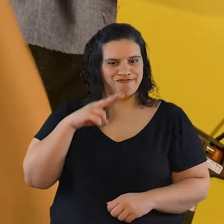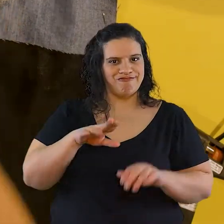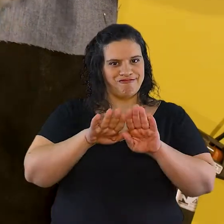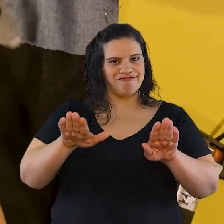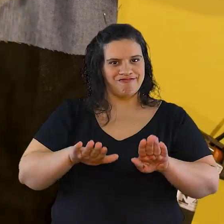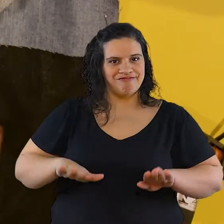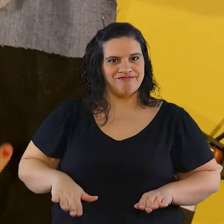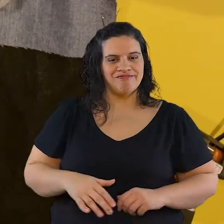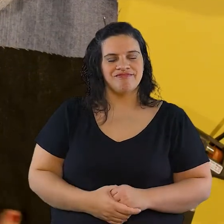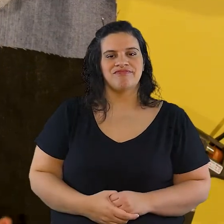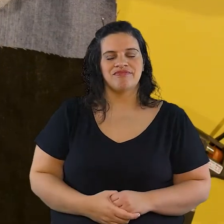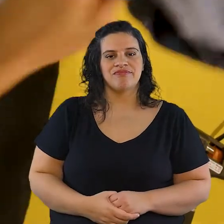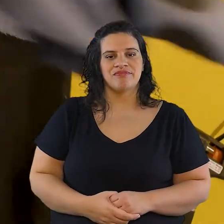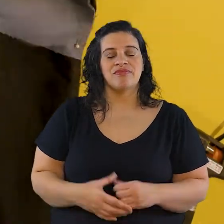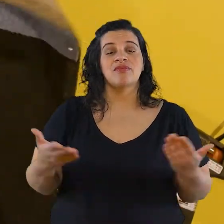Tá vendo?